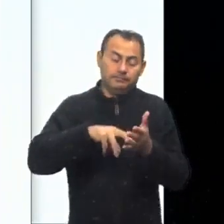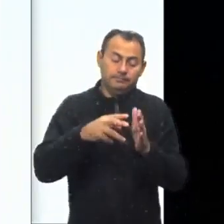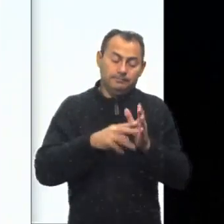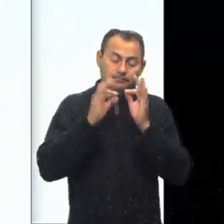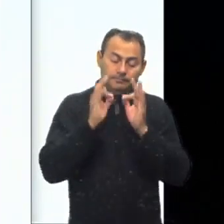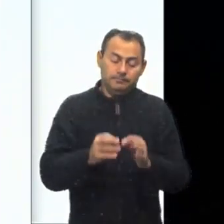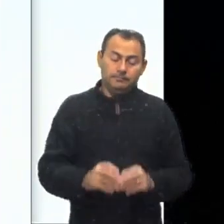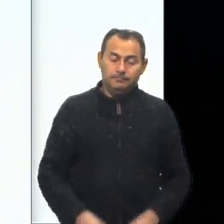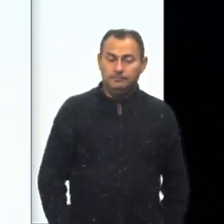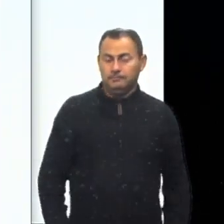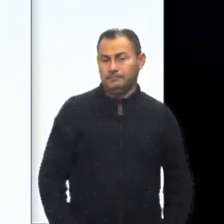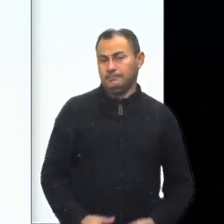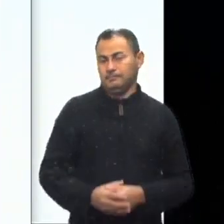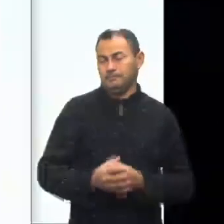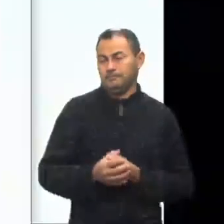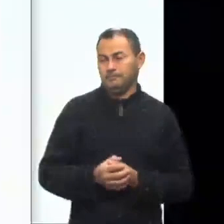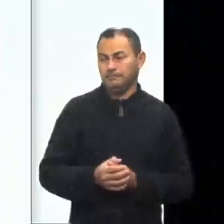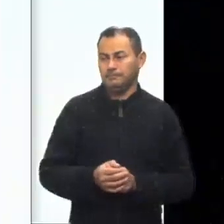definida.